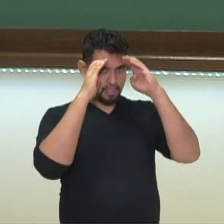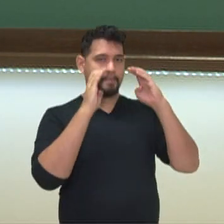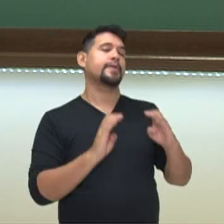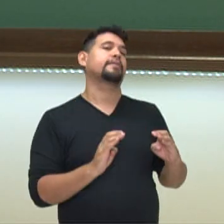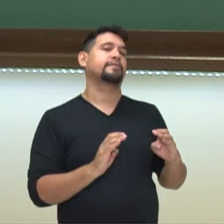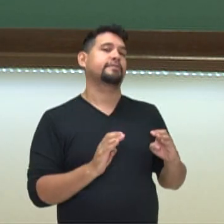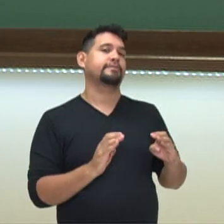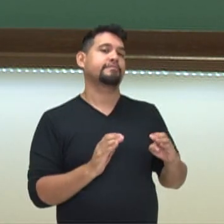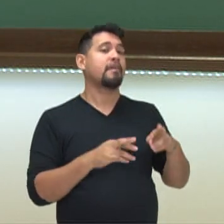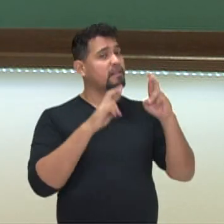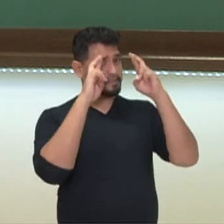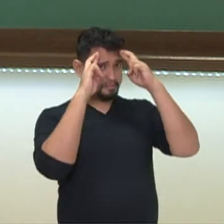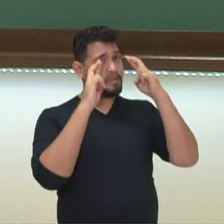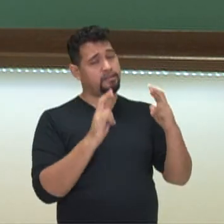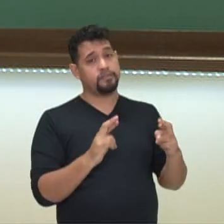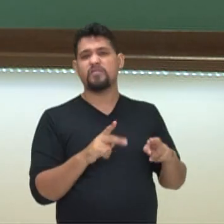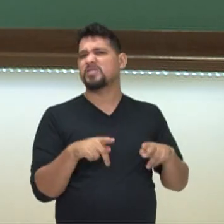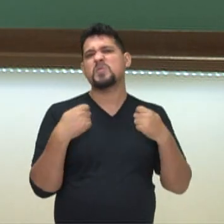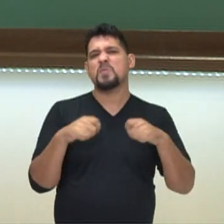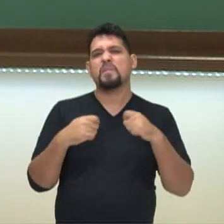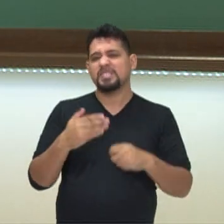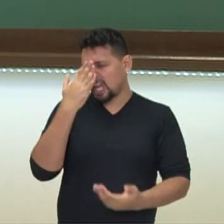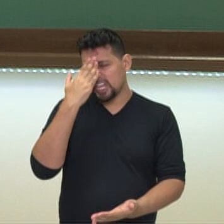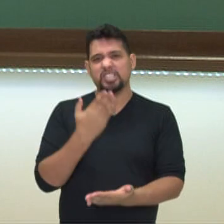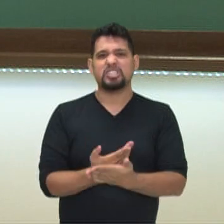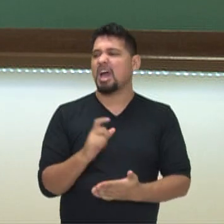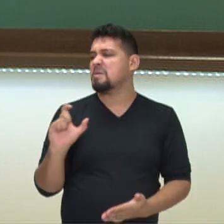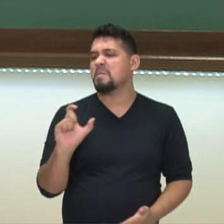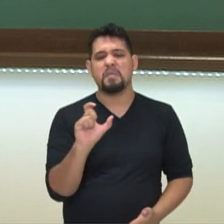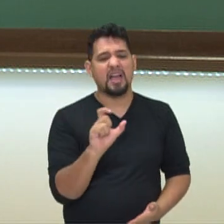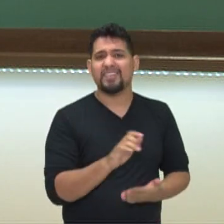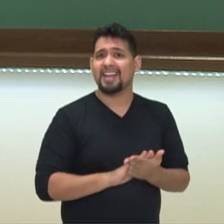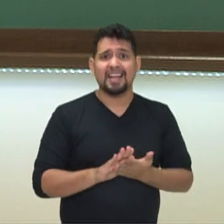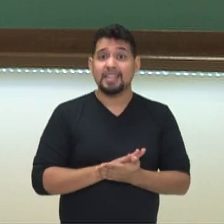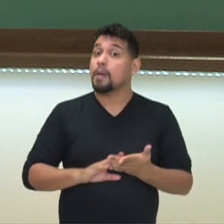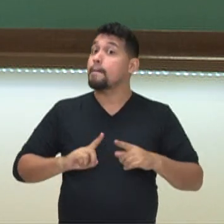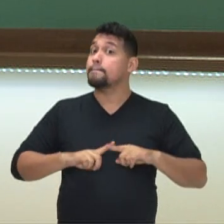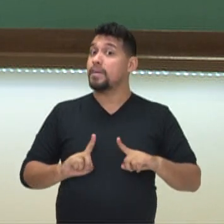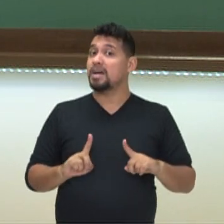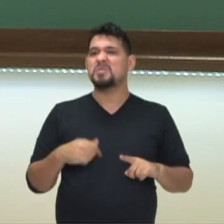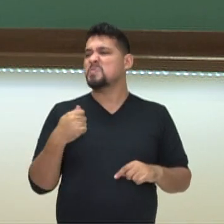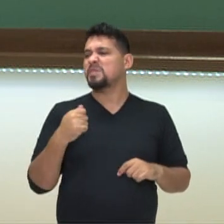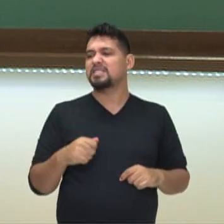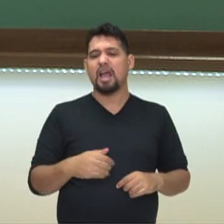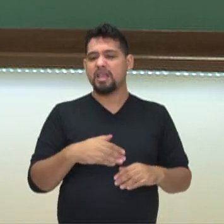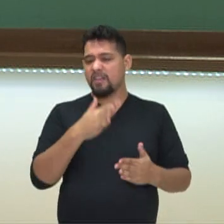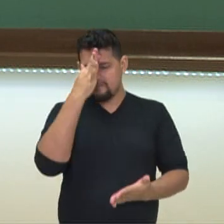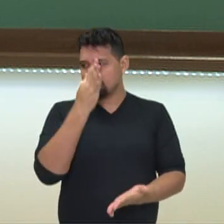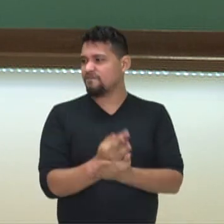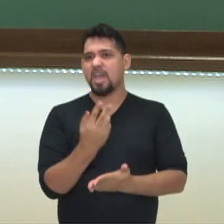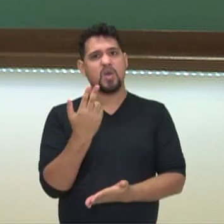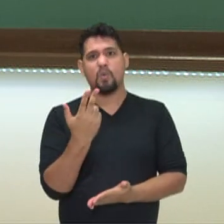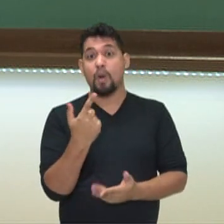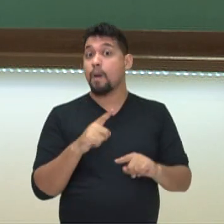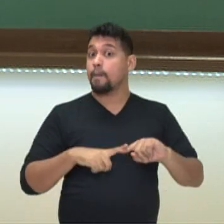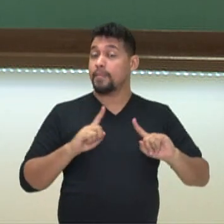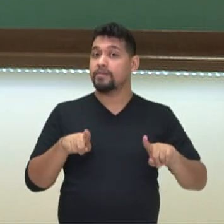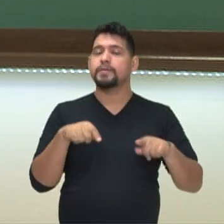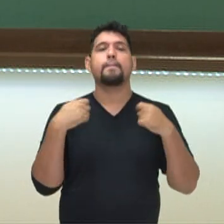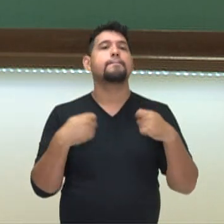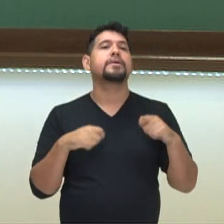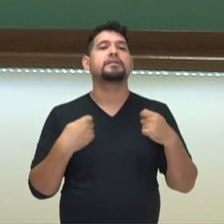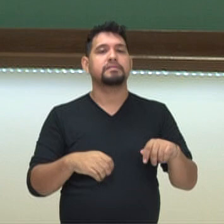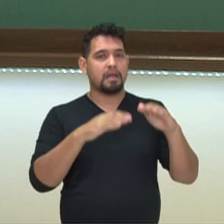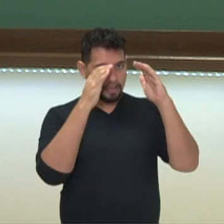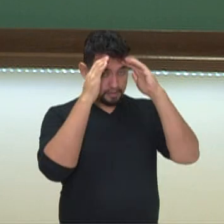respeito. Você não precisa acreditar numa palavra do que o outro acredita, não precisa ter a mesma fé que a outra pessoa, mas você tem o